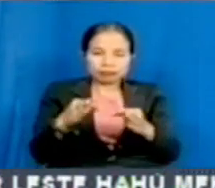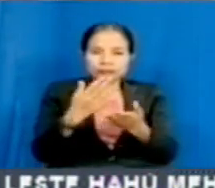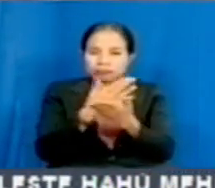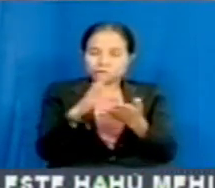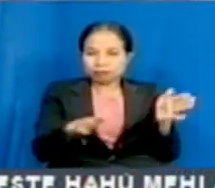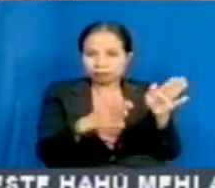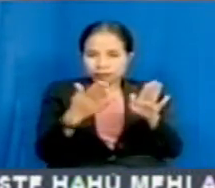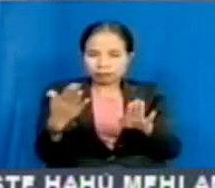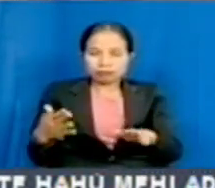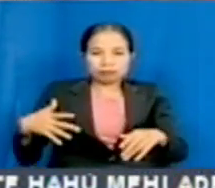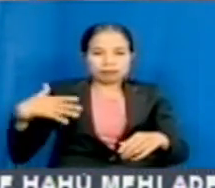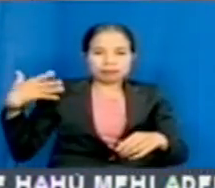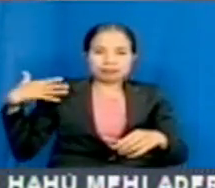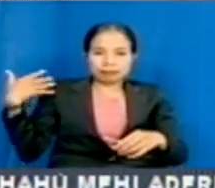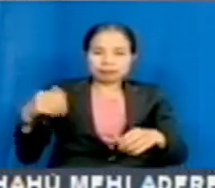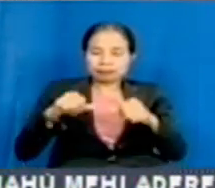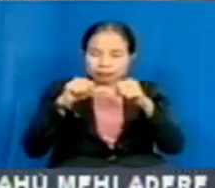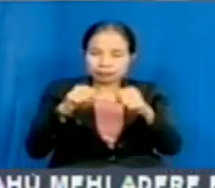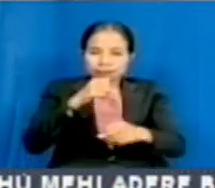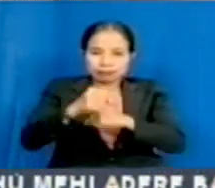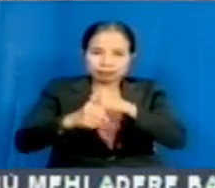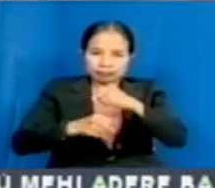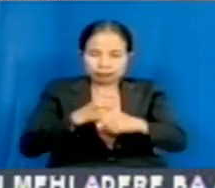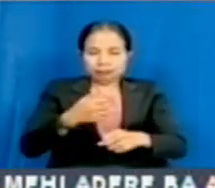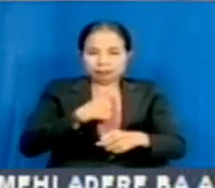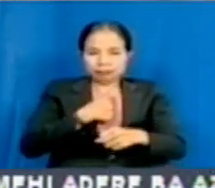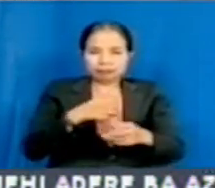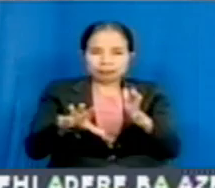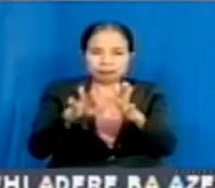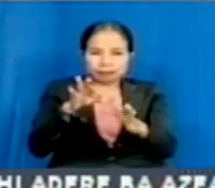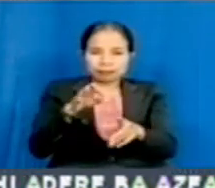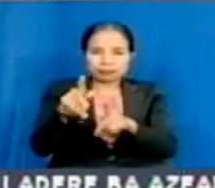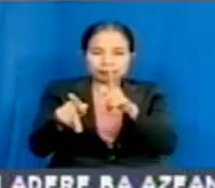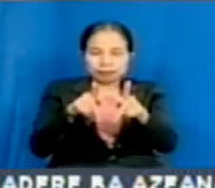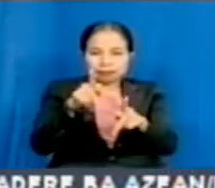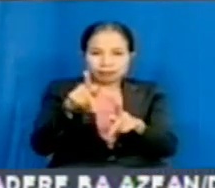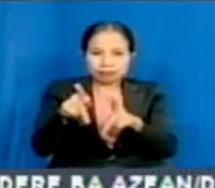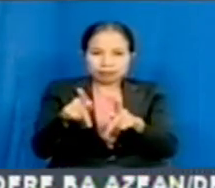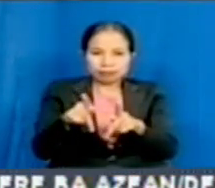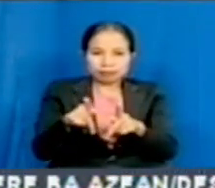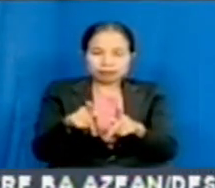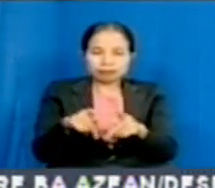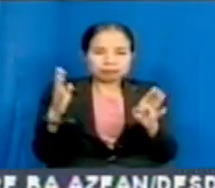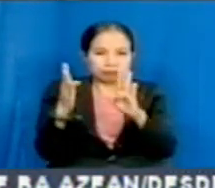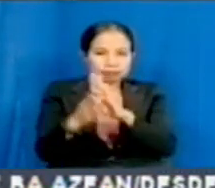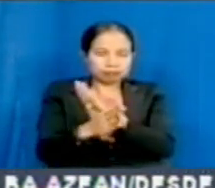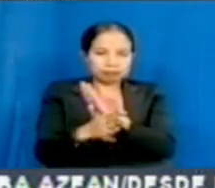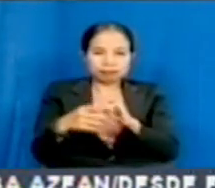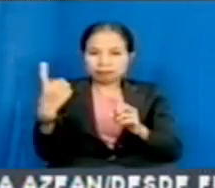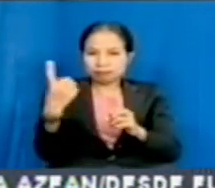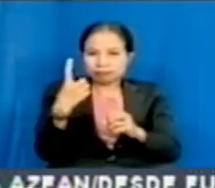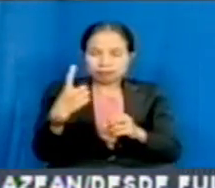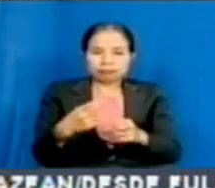sahomate, juventude a sua encontro no sacrifica an, no nehetan emancipação, onde la sai atam babebe,